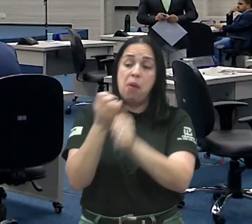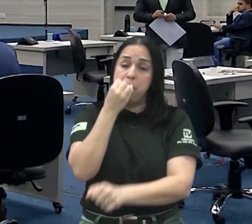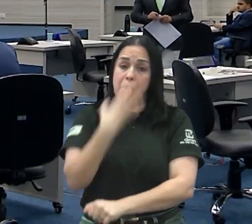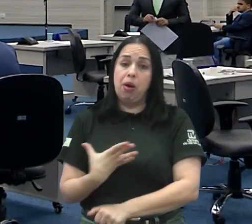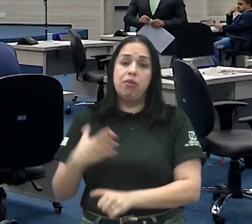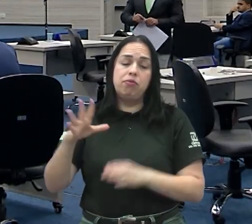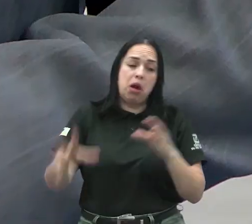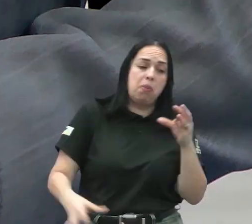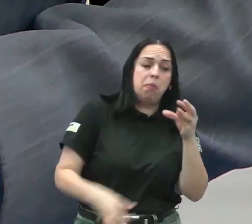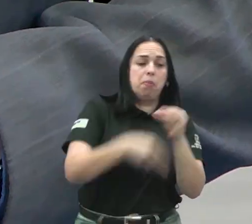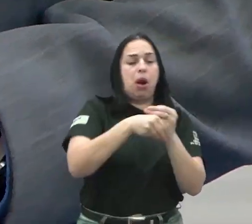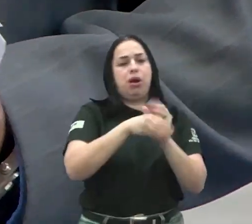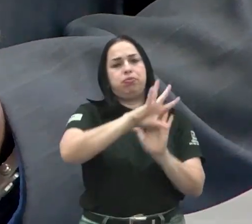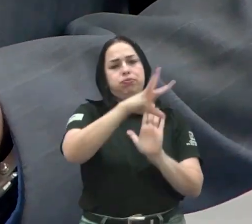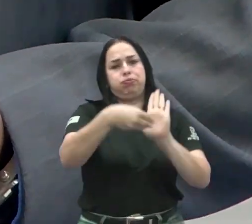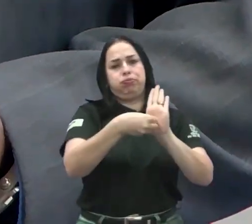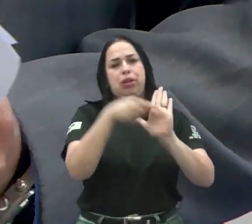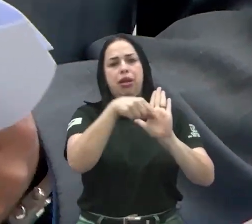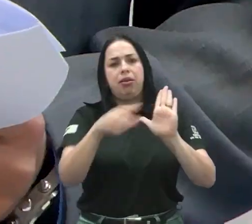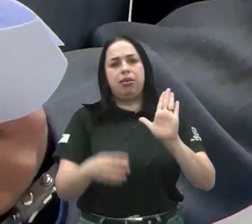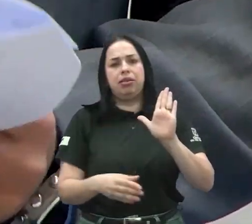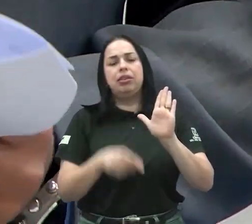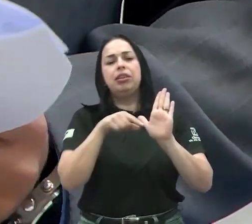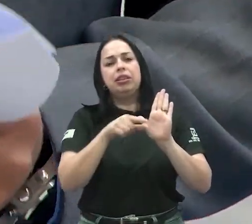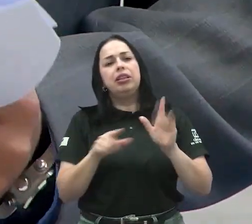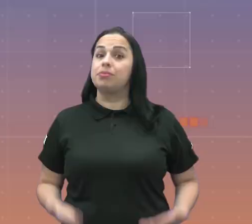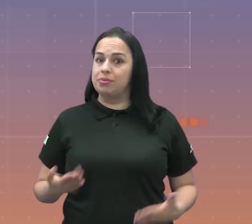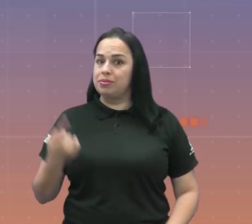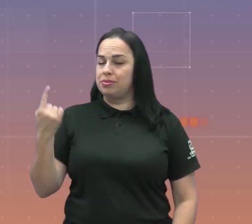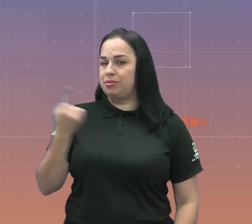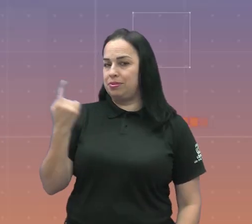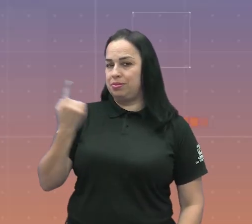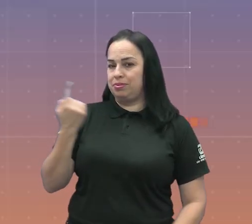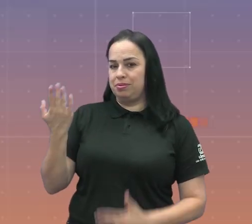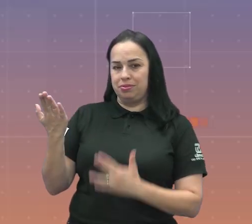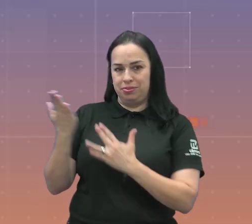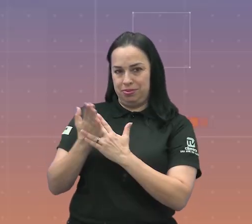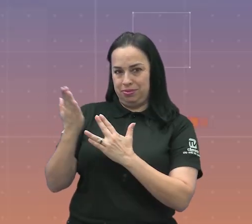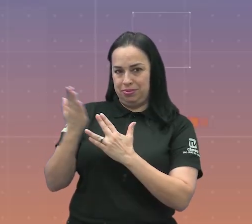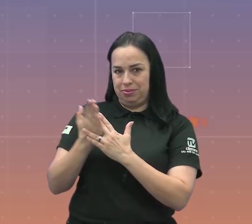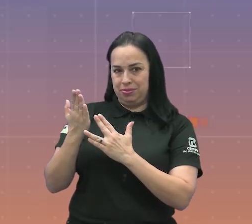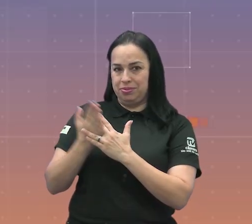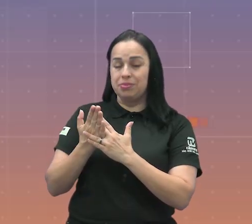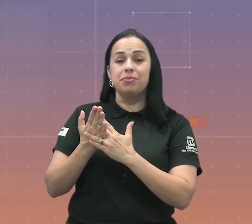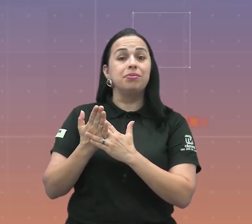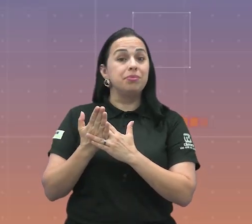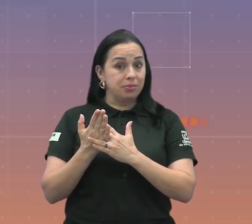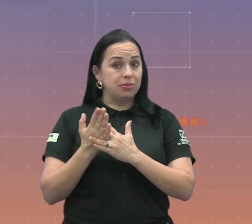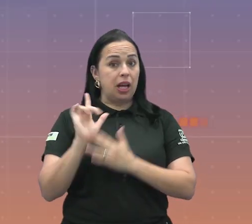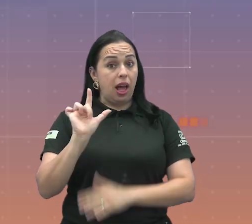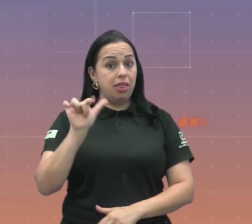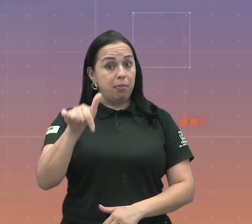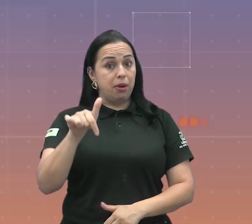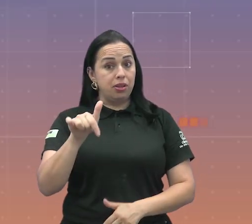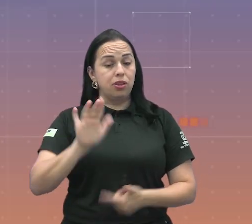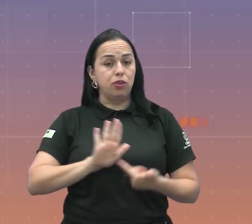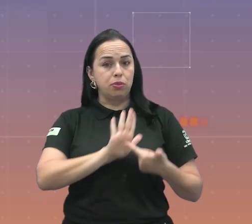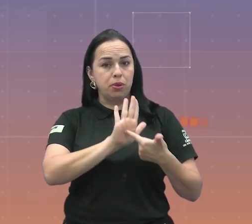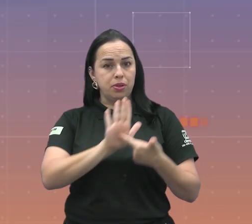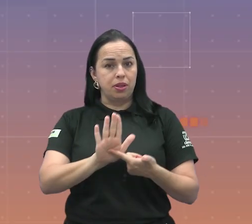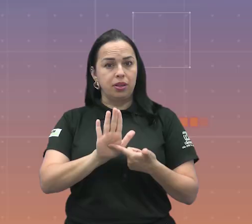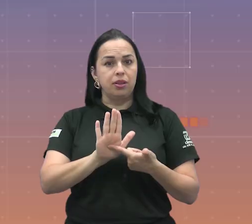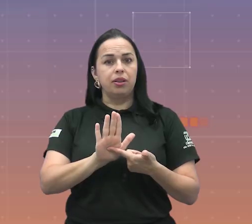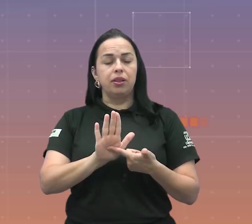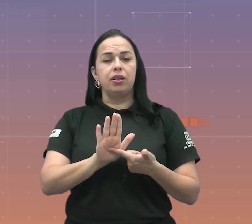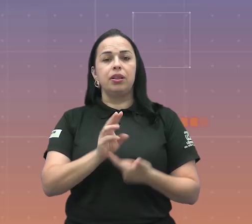consideradas viáveis podem gerar emendas aos projetos. Hora da primeira pausa da nossa retrospectiva. No próximo bloco